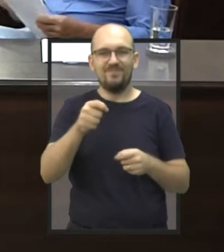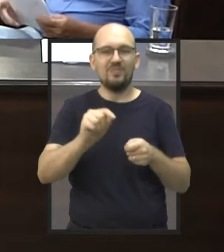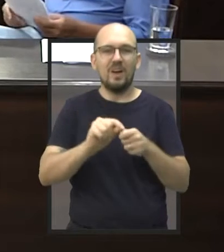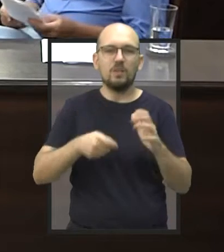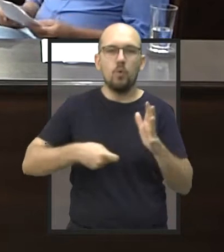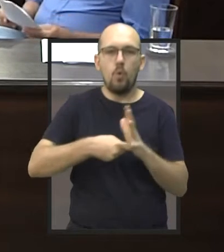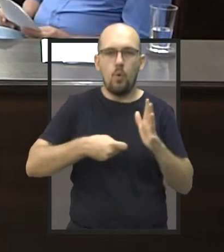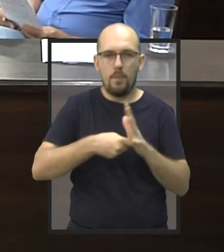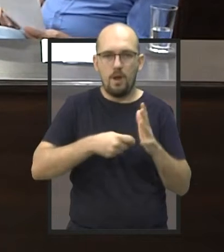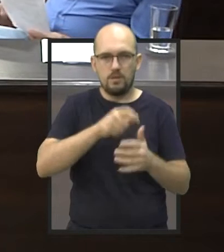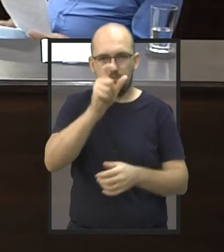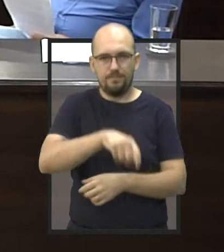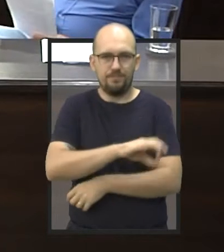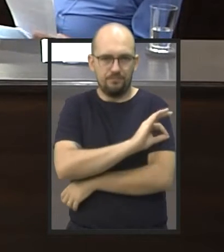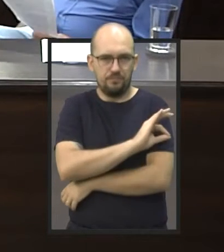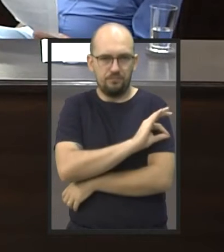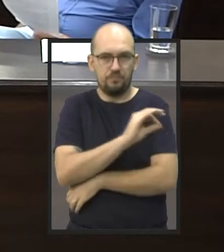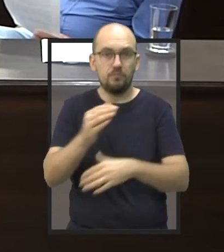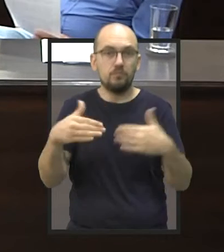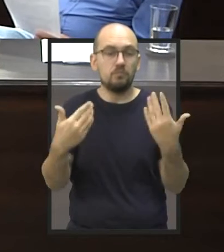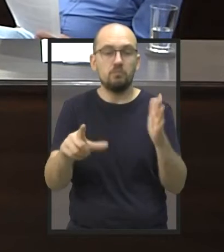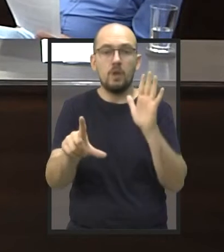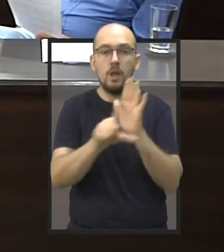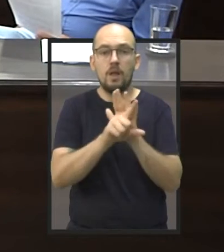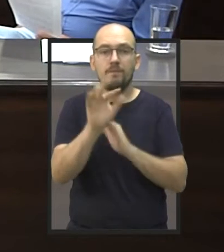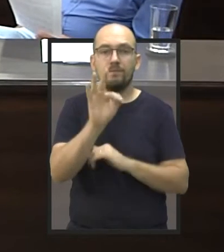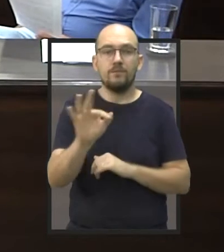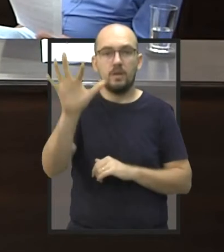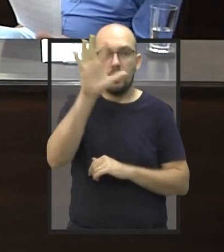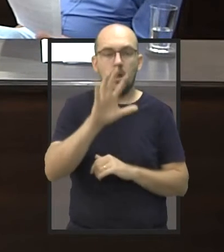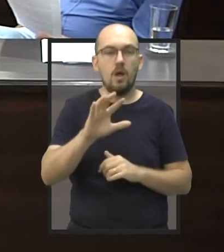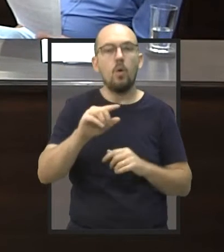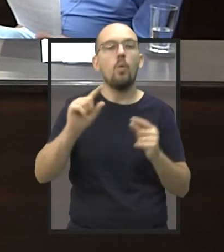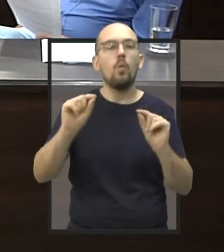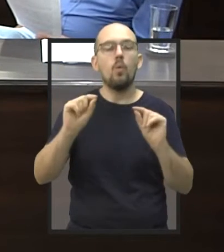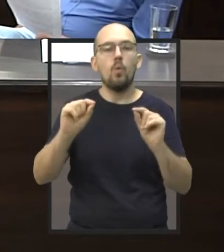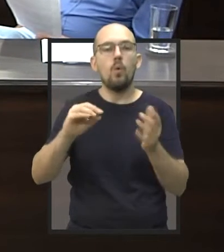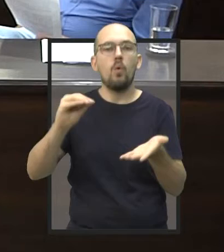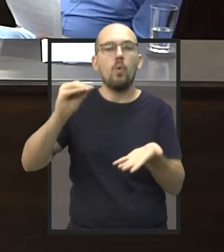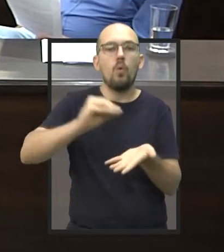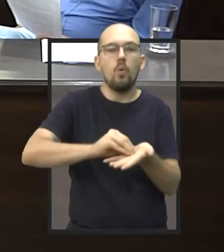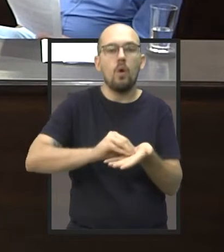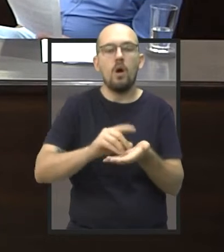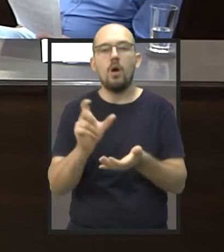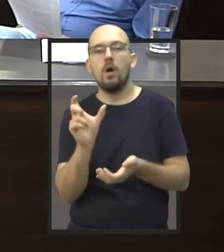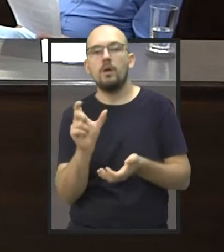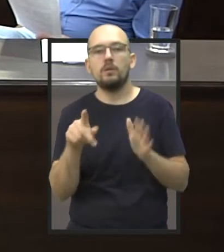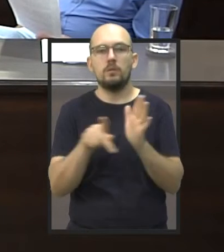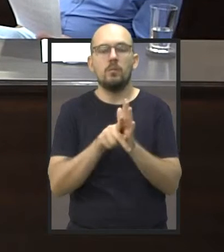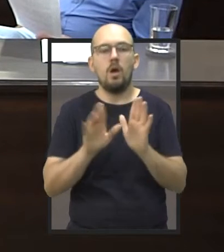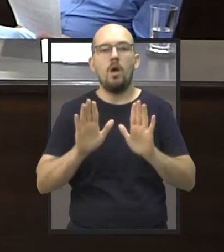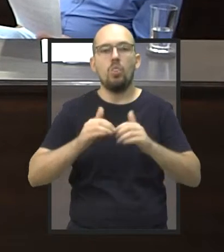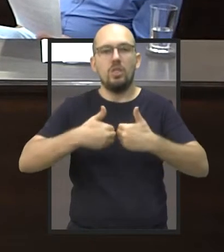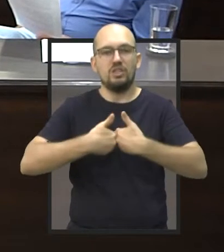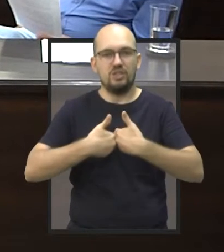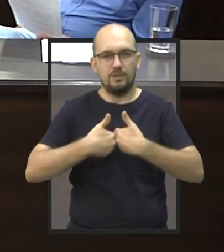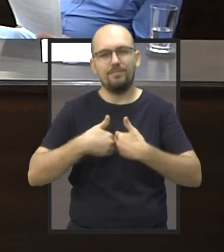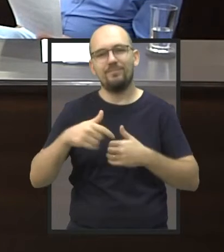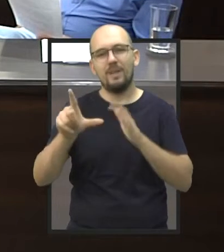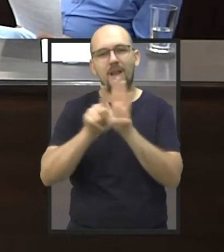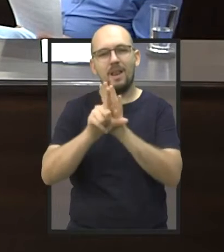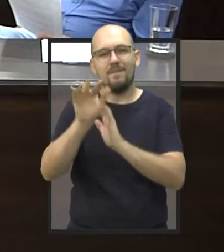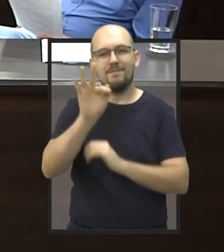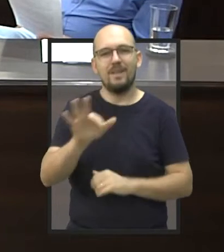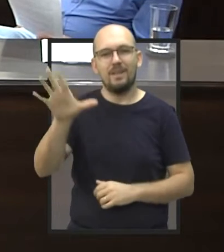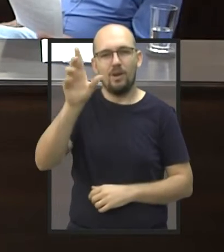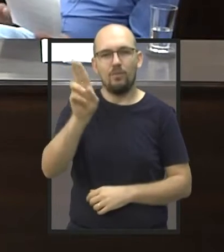faz ao prefeito municipal para a regulamentação de uma lei federal que institui a carteira de identificação do autista, lei federal que ficou conhecida como